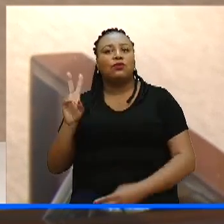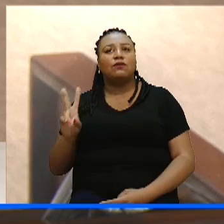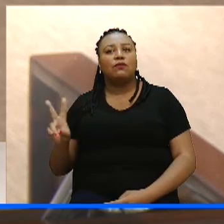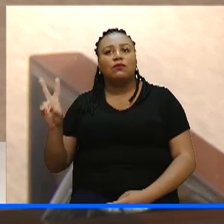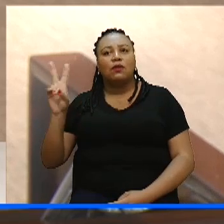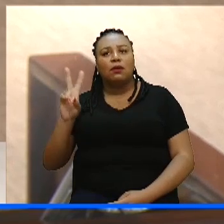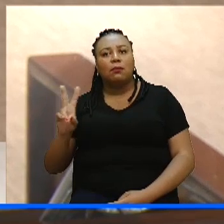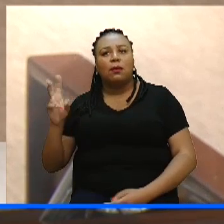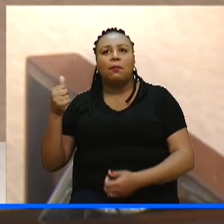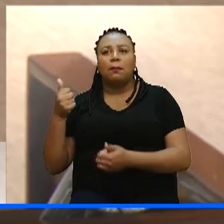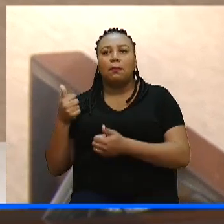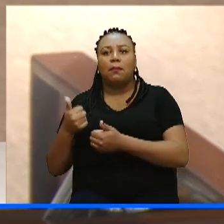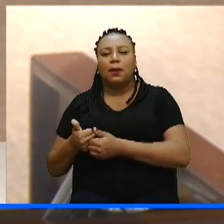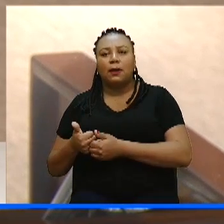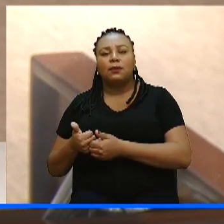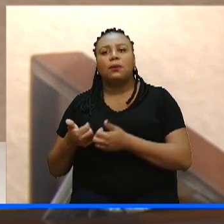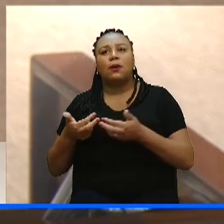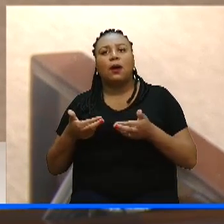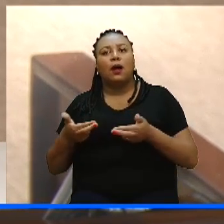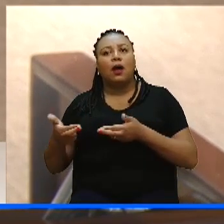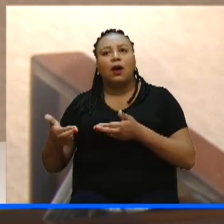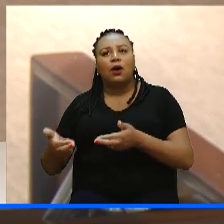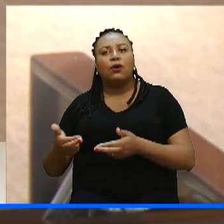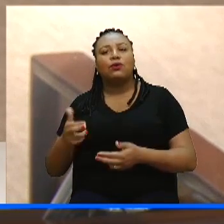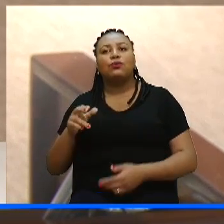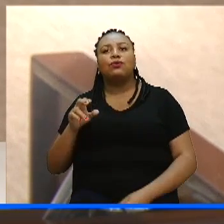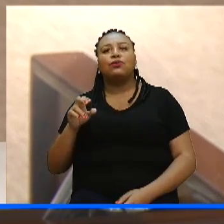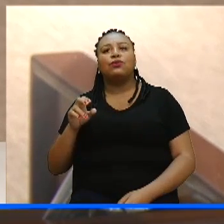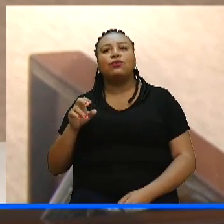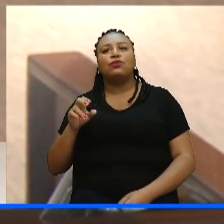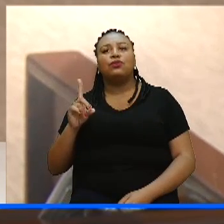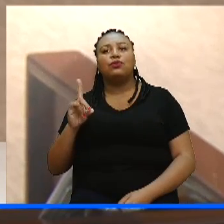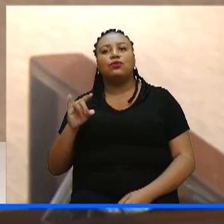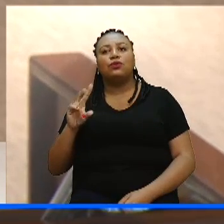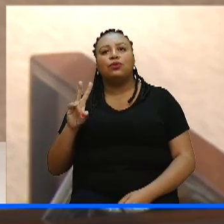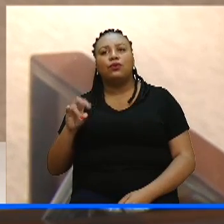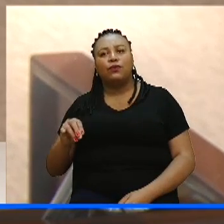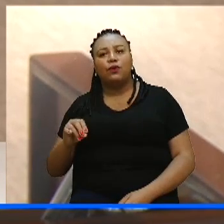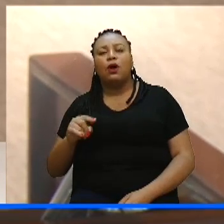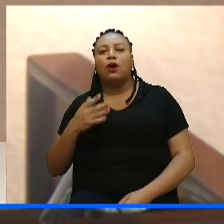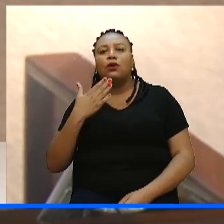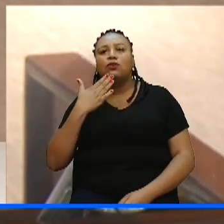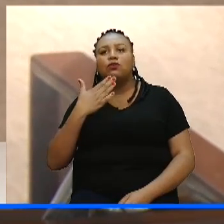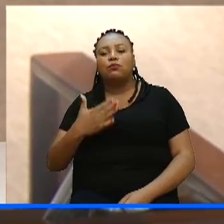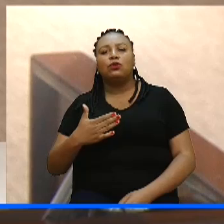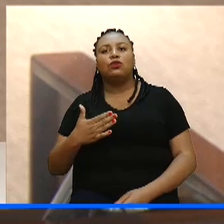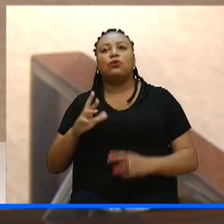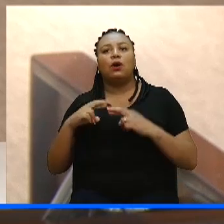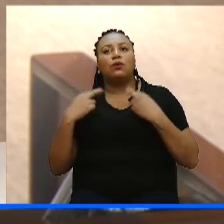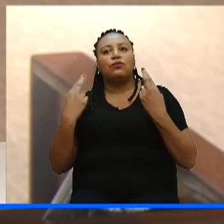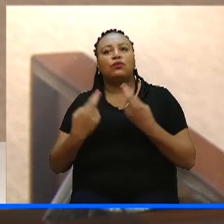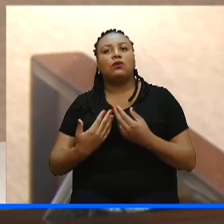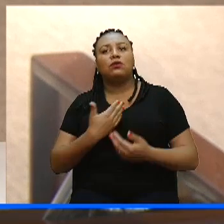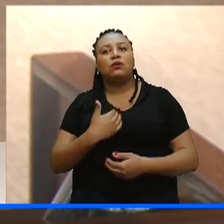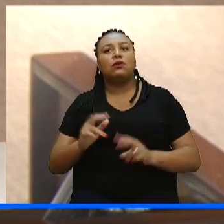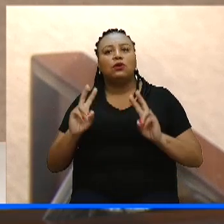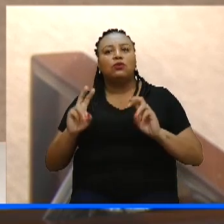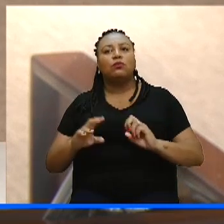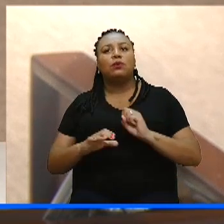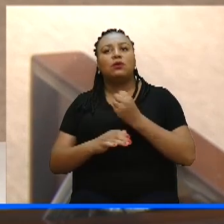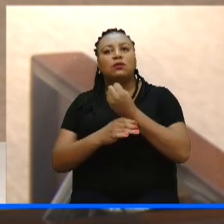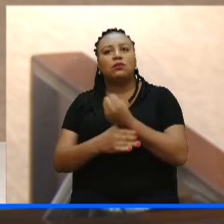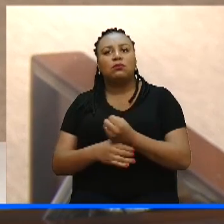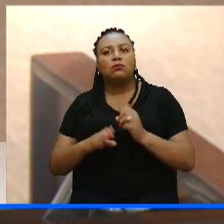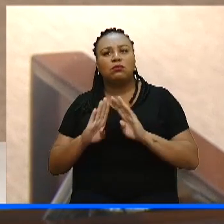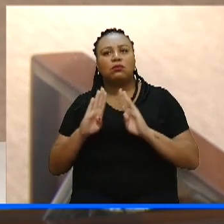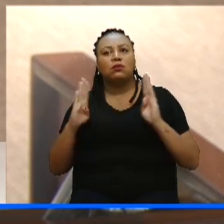dilúvio nós nesse sentido também pedimos a realização de audiências públicas sobre a segurança das bagagens da